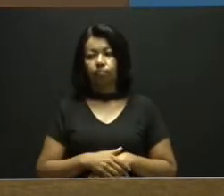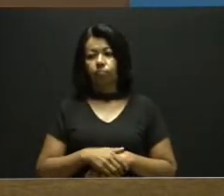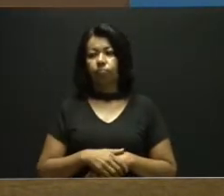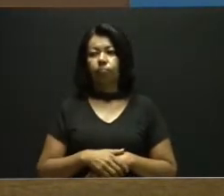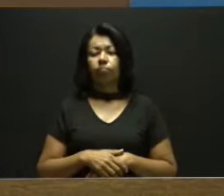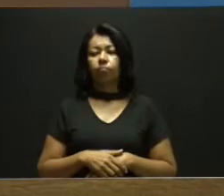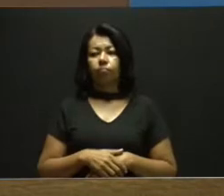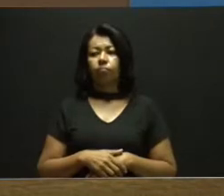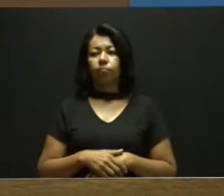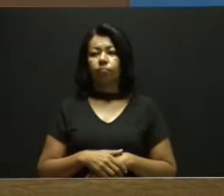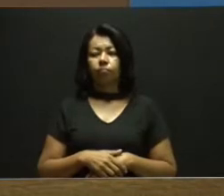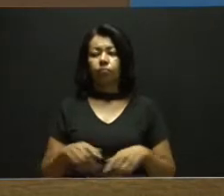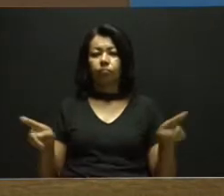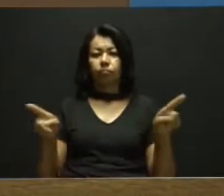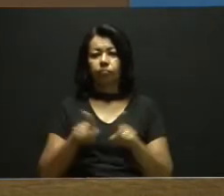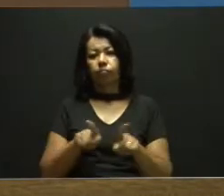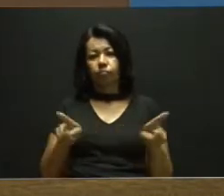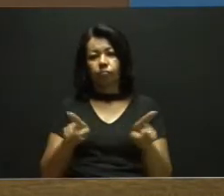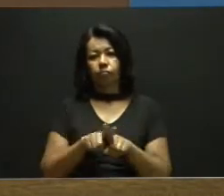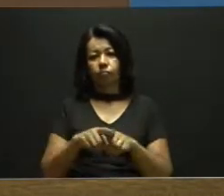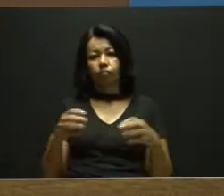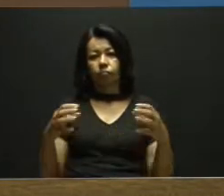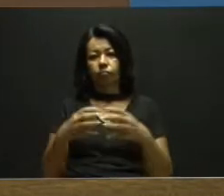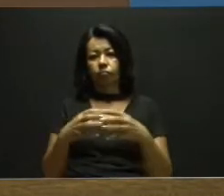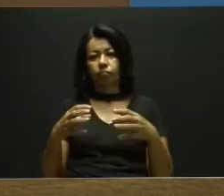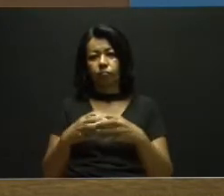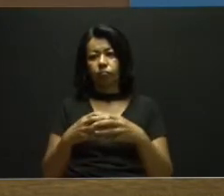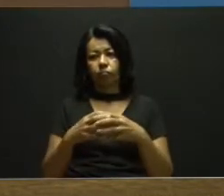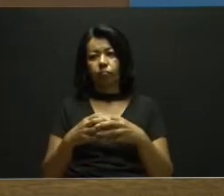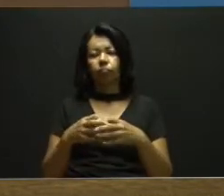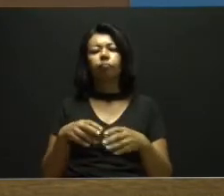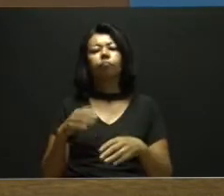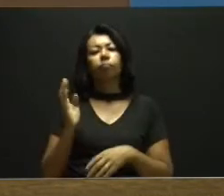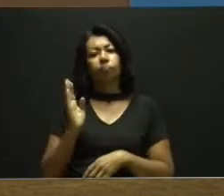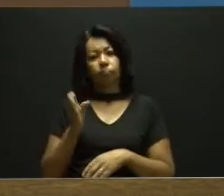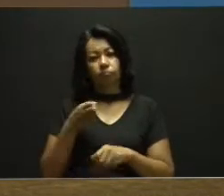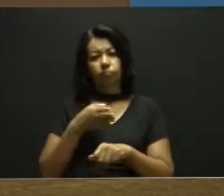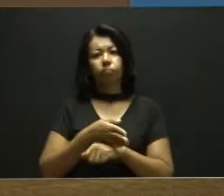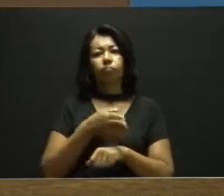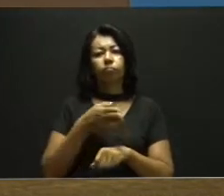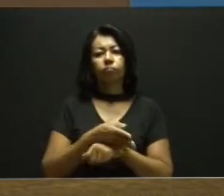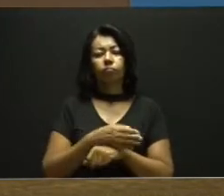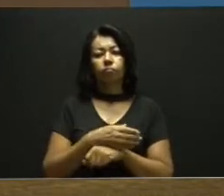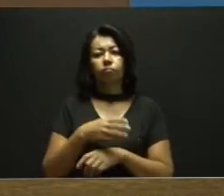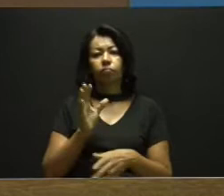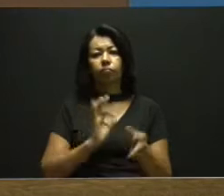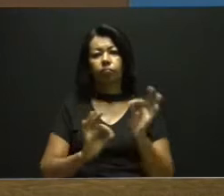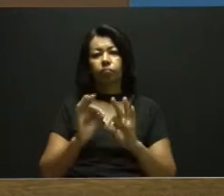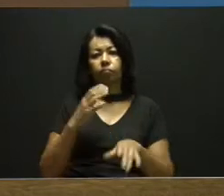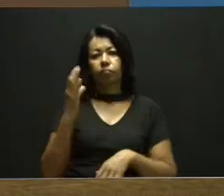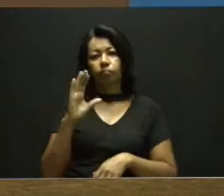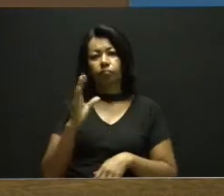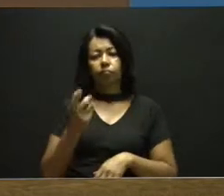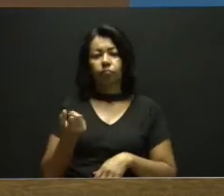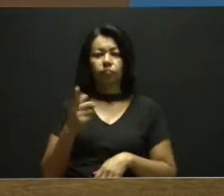e também o grupo que ainda faz parte do projeto cubatão sinfonia